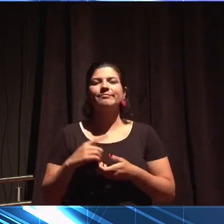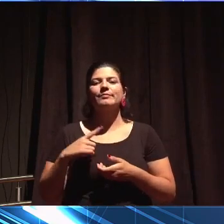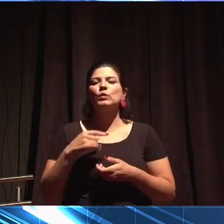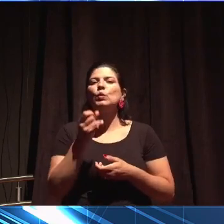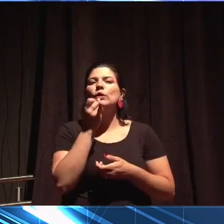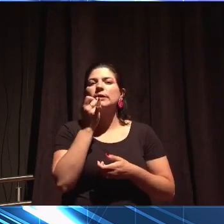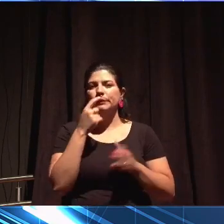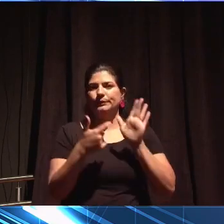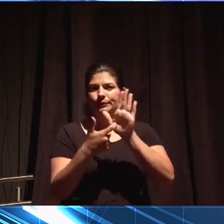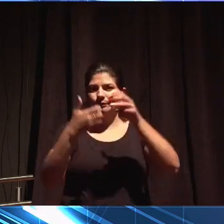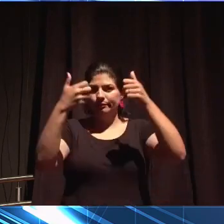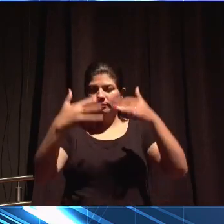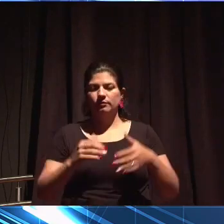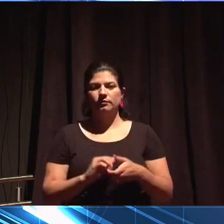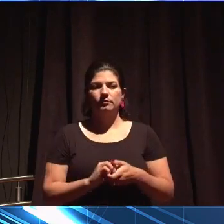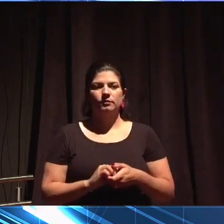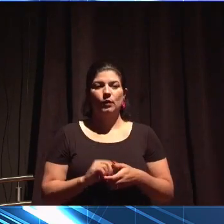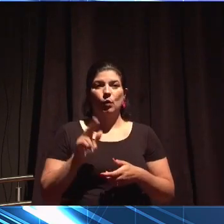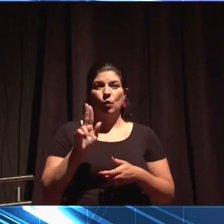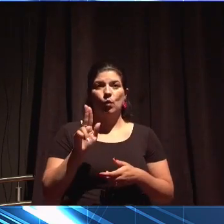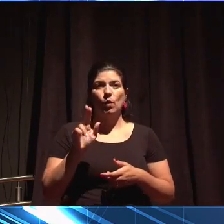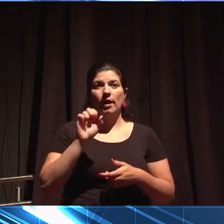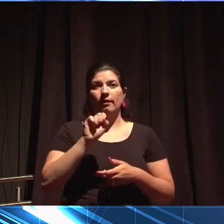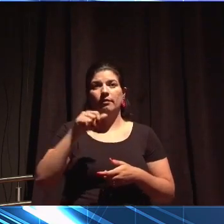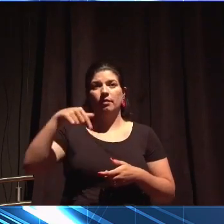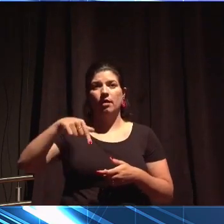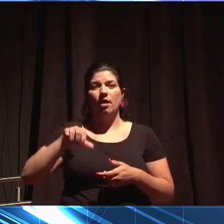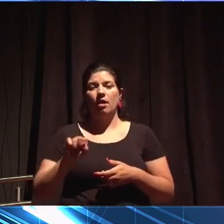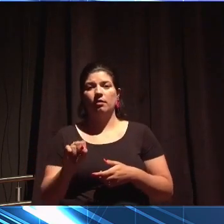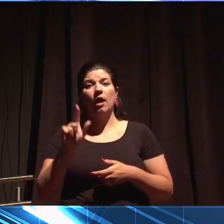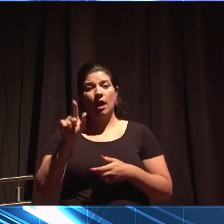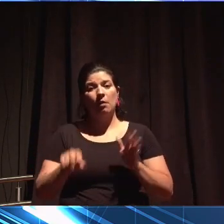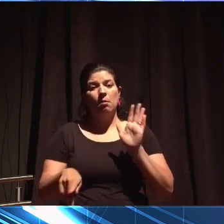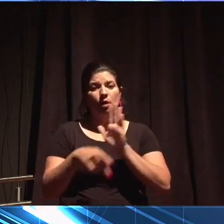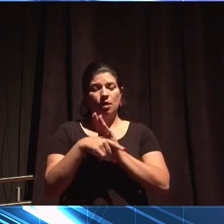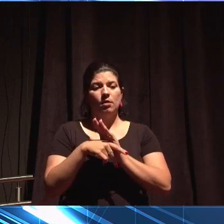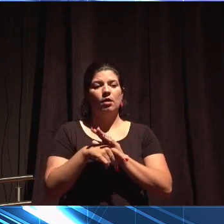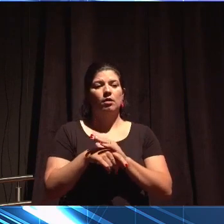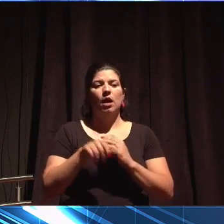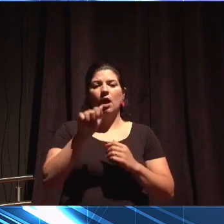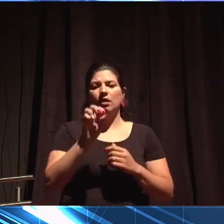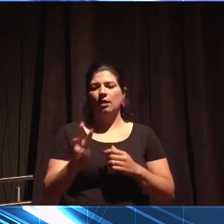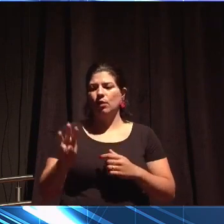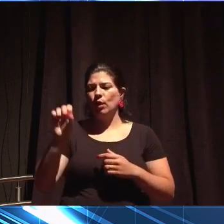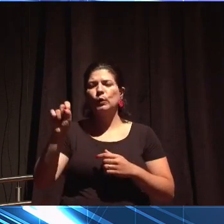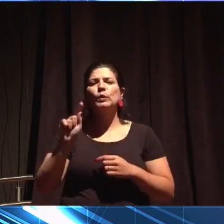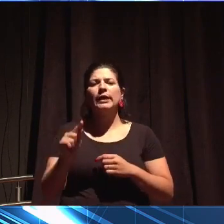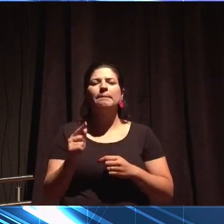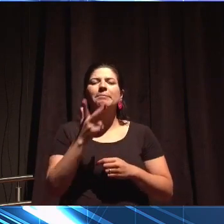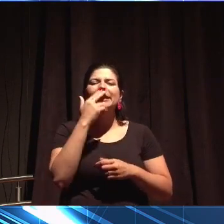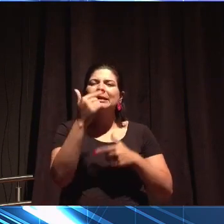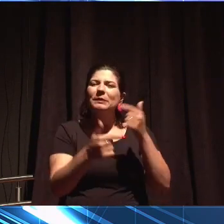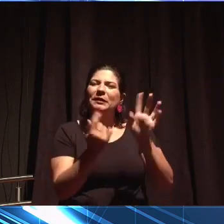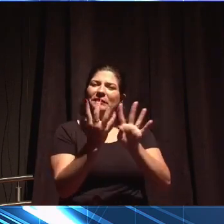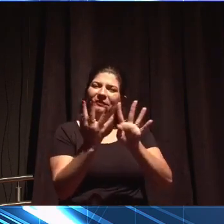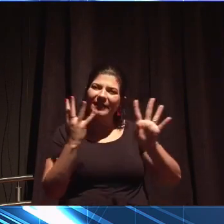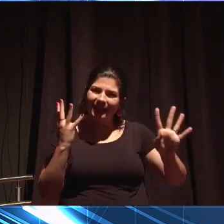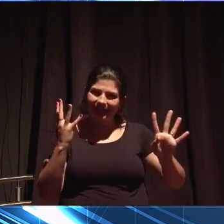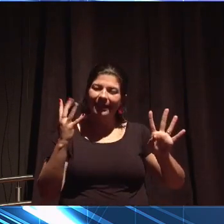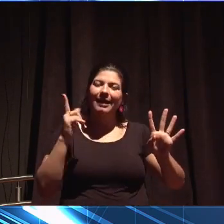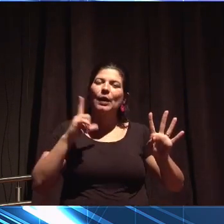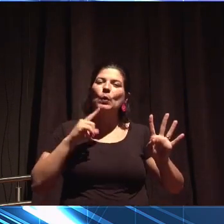foi o SQS, né? O SQS também é um serviço da AWS. Ele é um serviço de fila. Então, basicamente, ele é usado